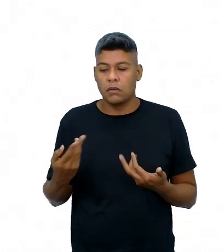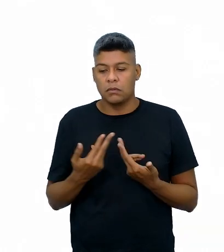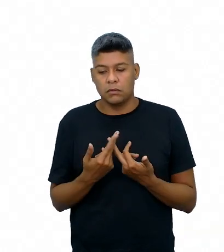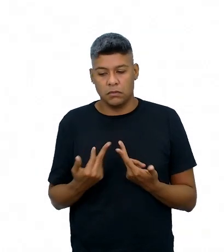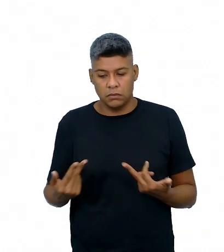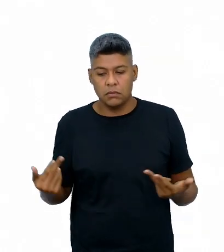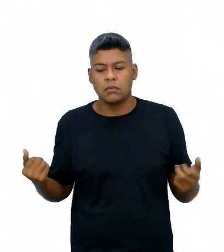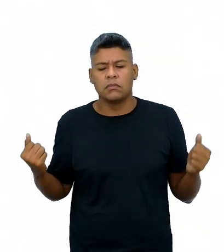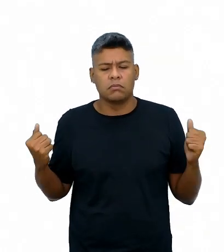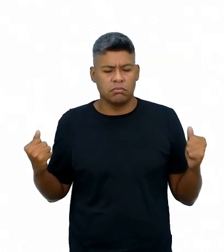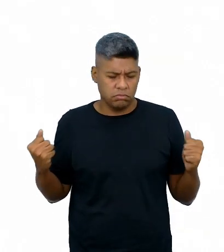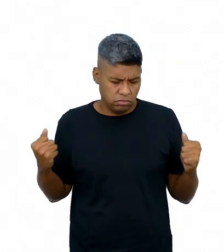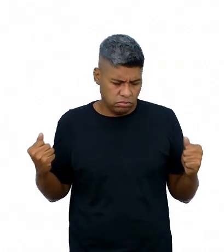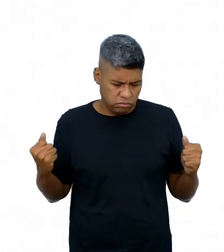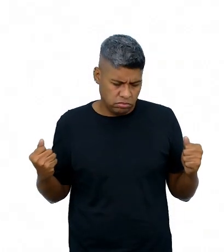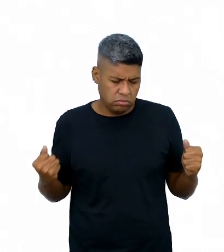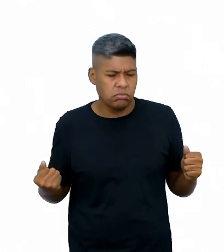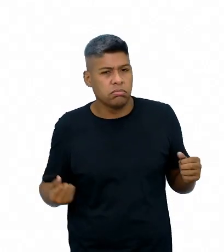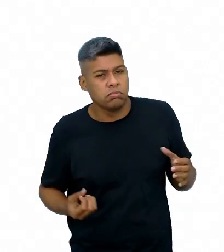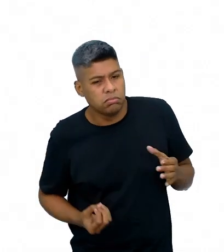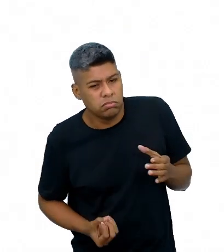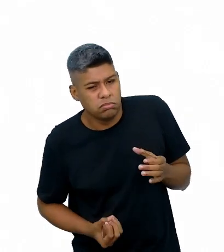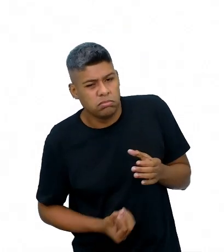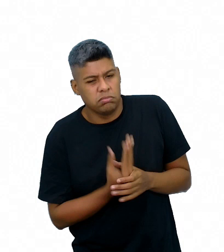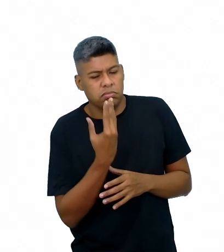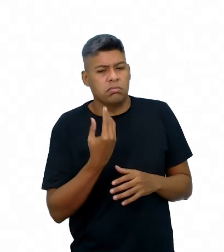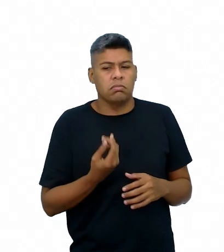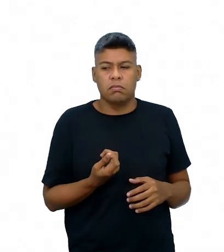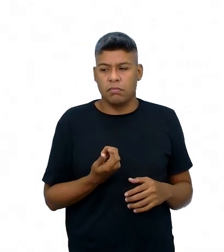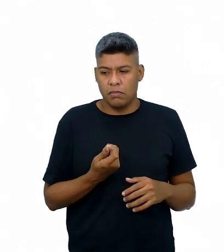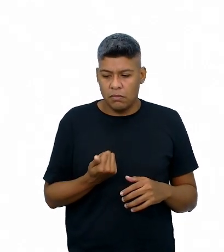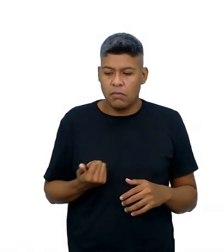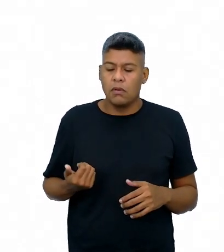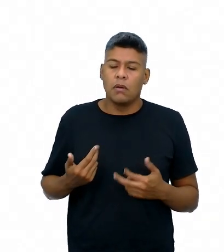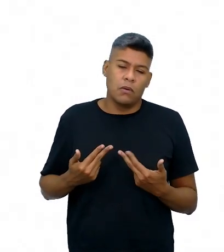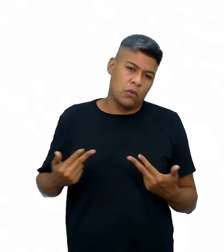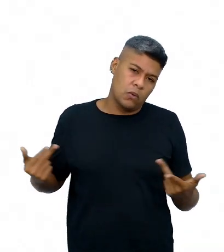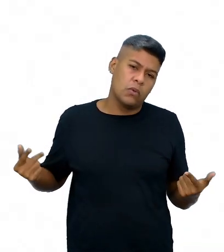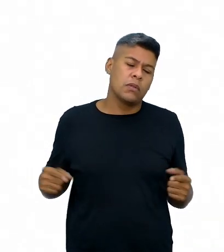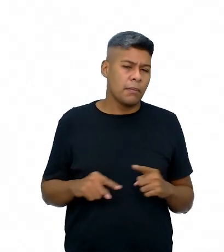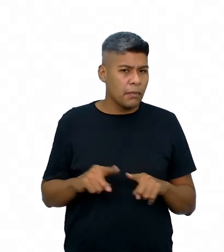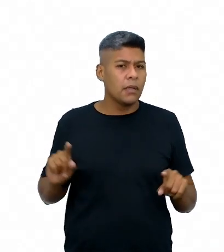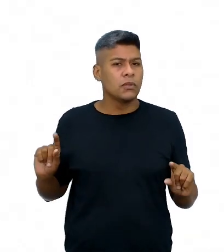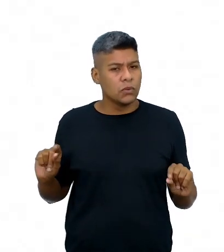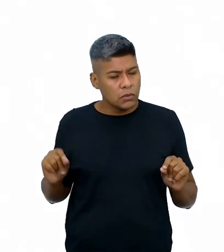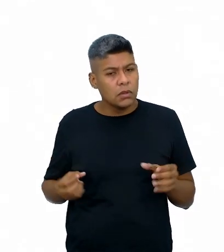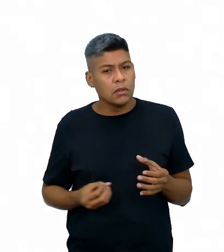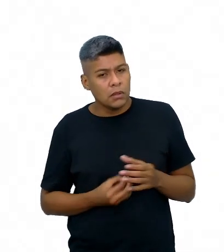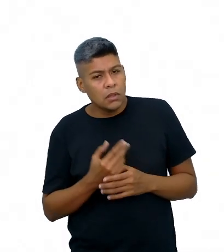que podem surgir ali. Podem surgir poucas coisas, mas mesmo que surjam